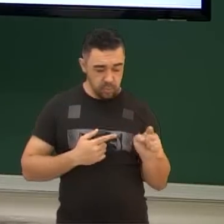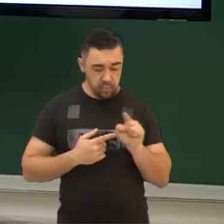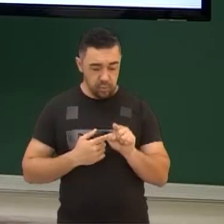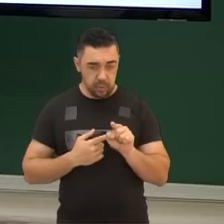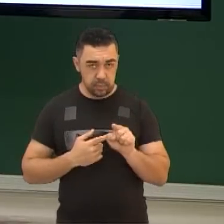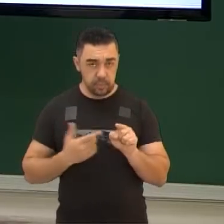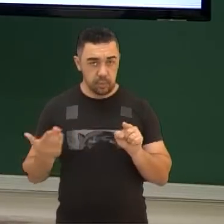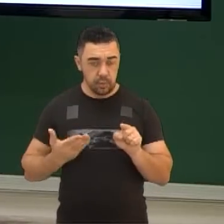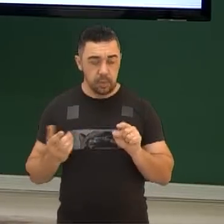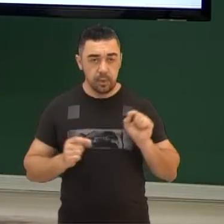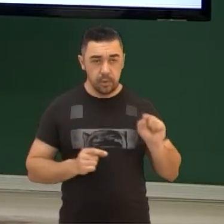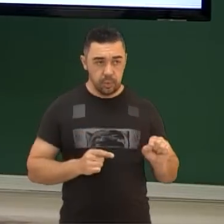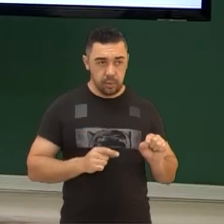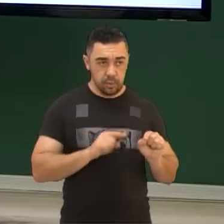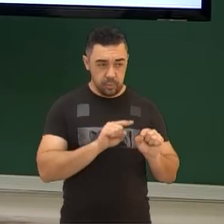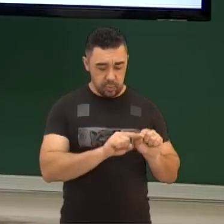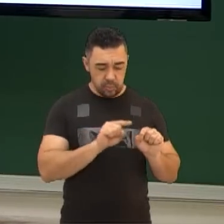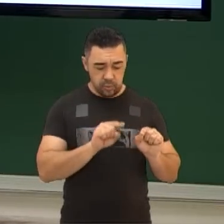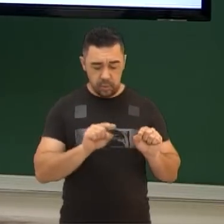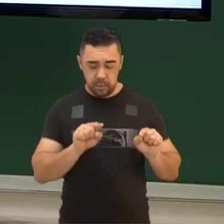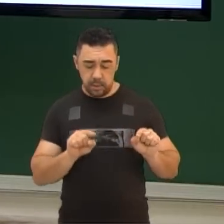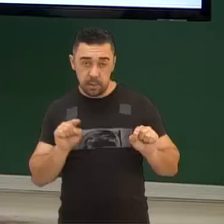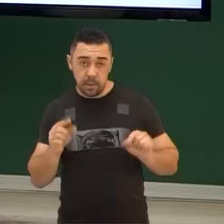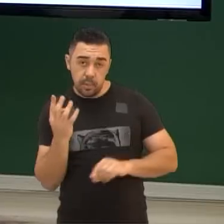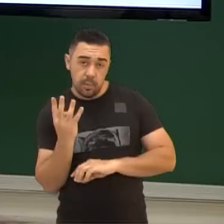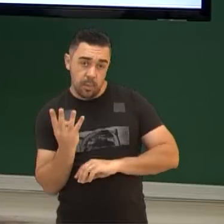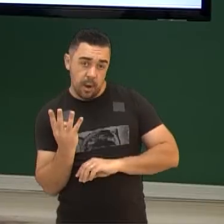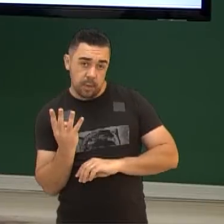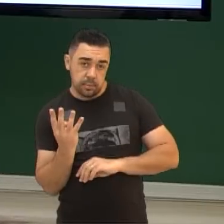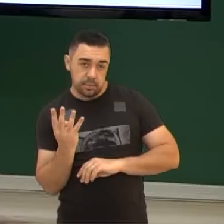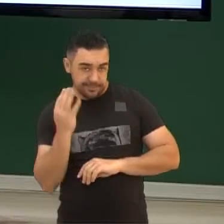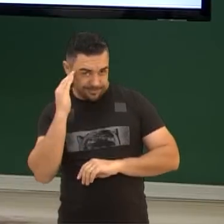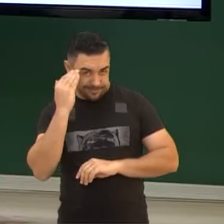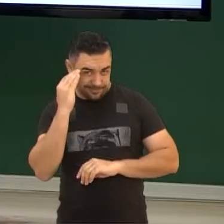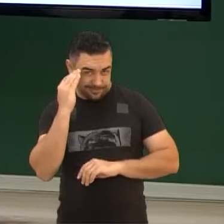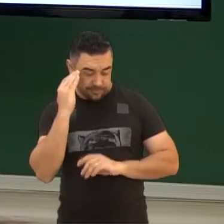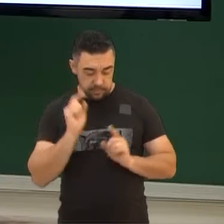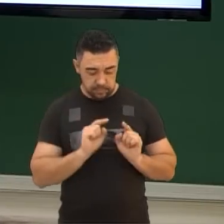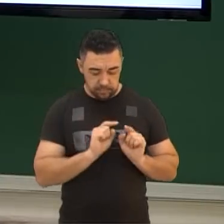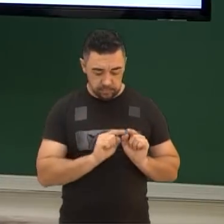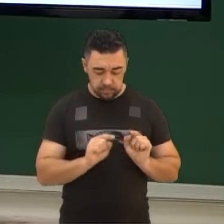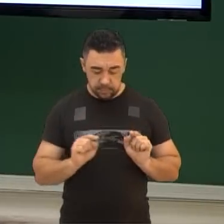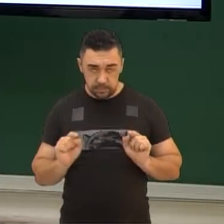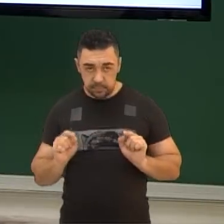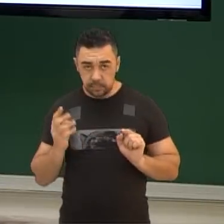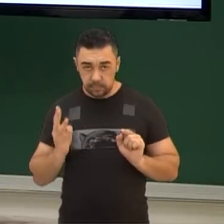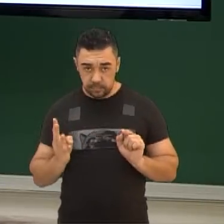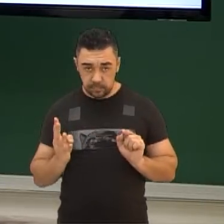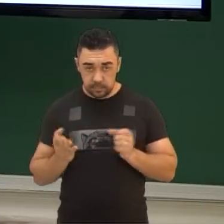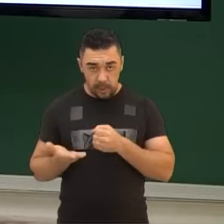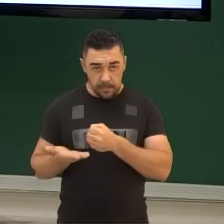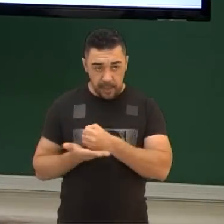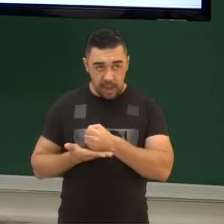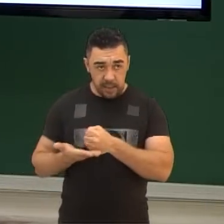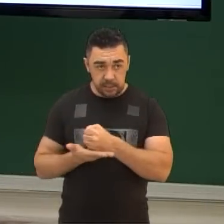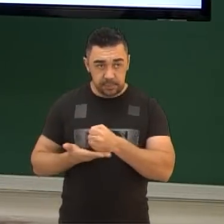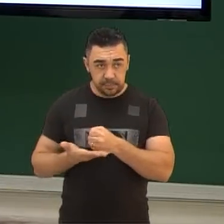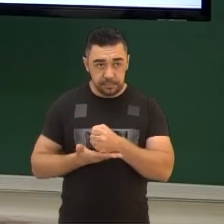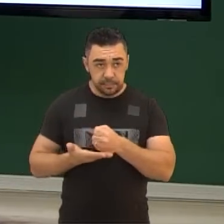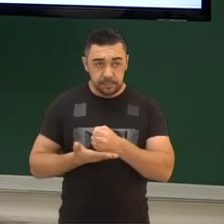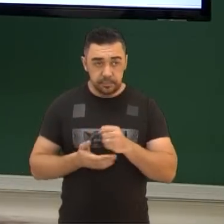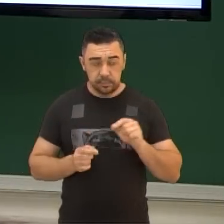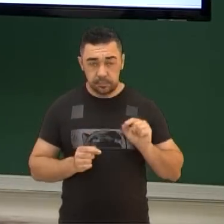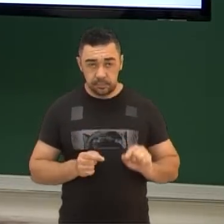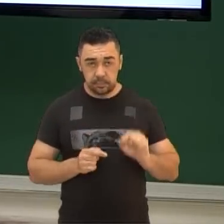2. Então, pulou. Dobrou, né, a quantidade. Então, tem 4 quadradinhos aqui na base da casinha, né? É uma